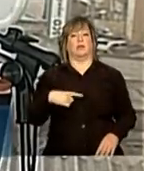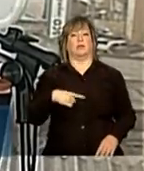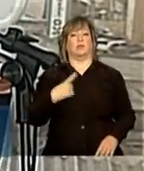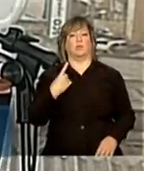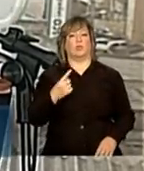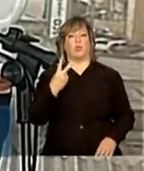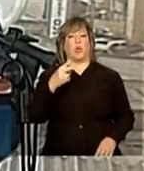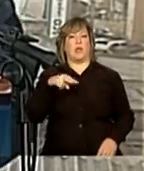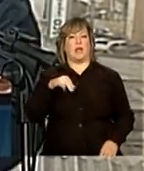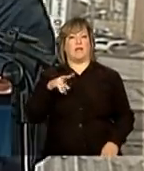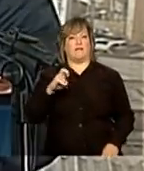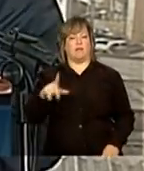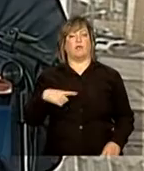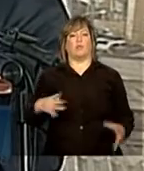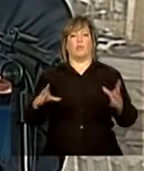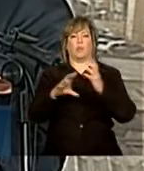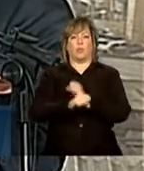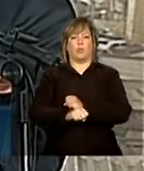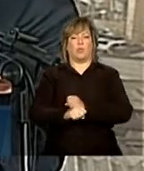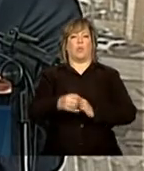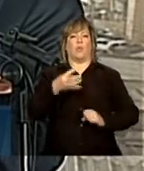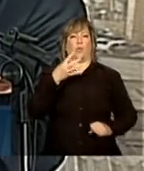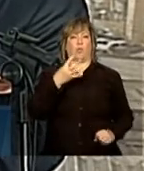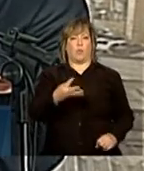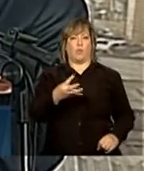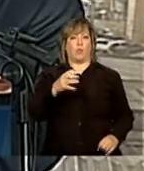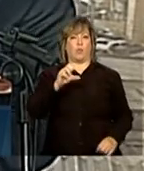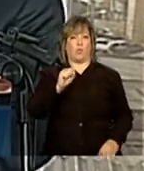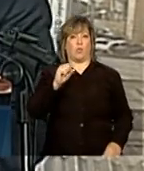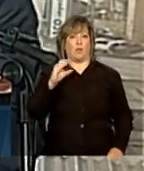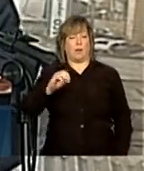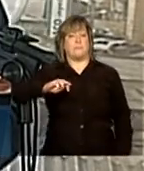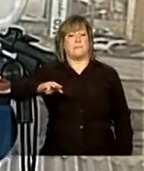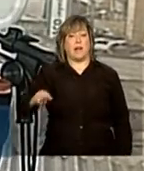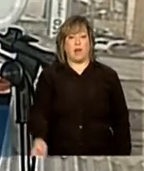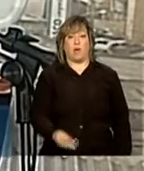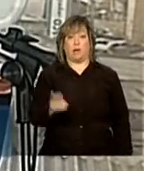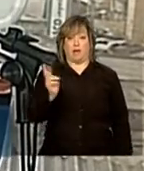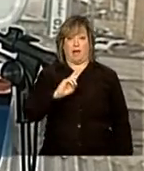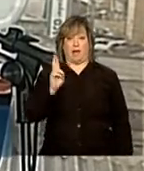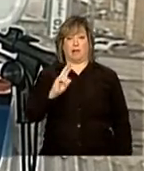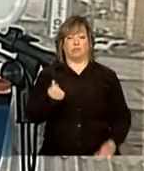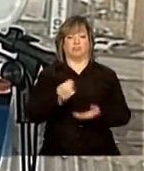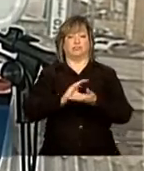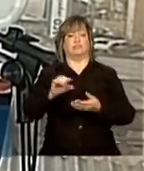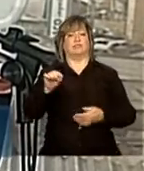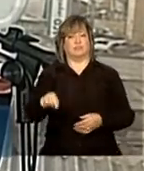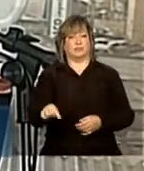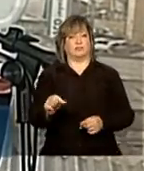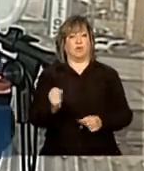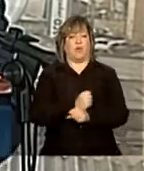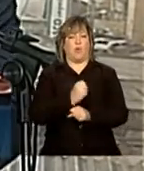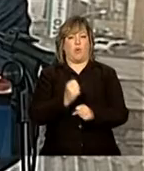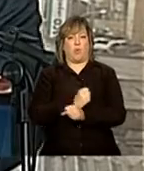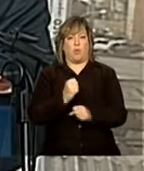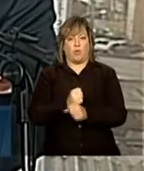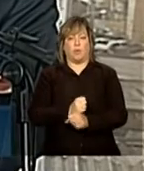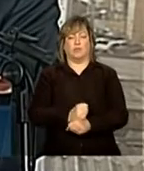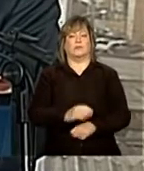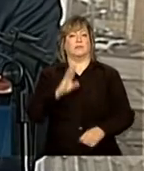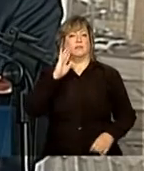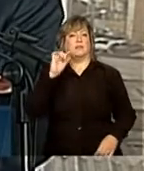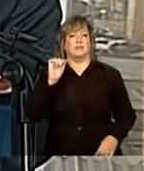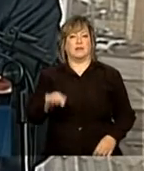investimentos que totalizam 480 milhões de reais. Talvez uma das obras, do ponto de